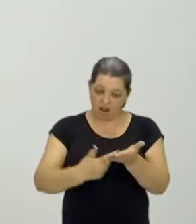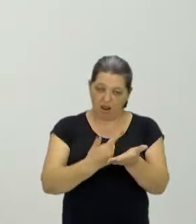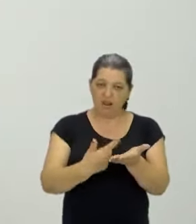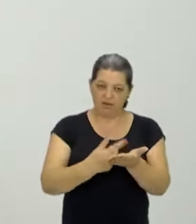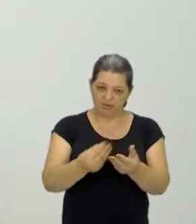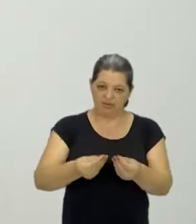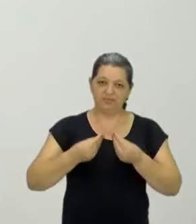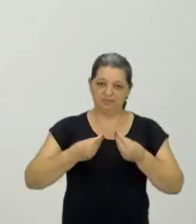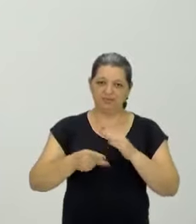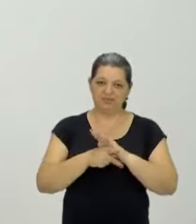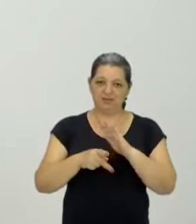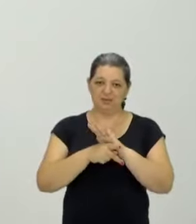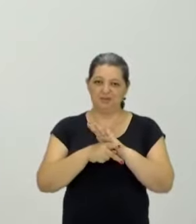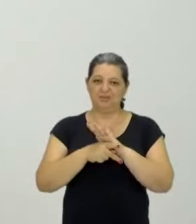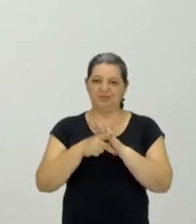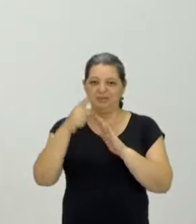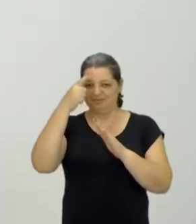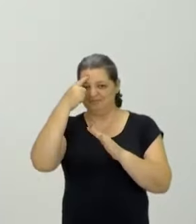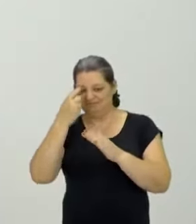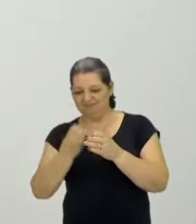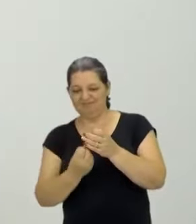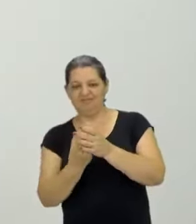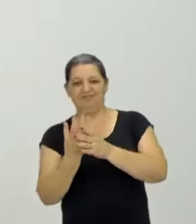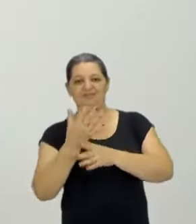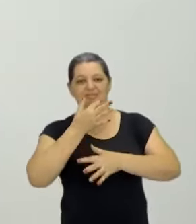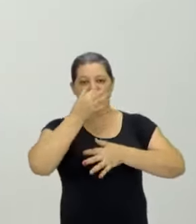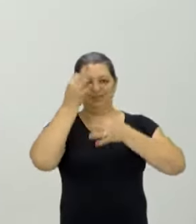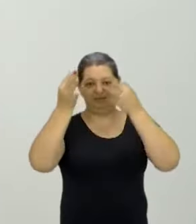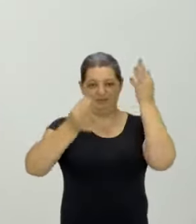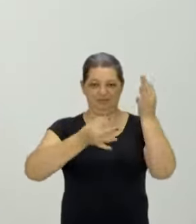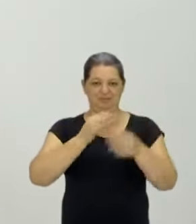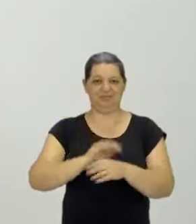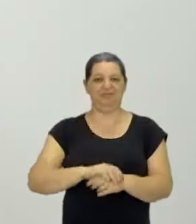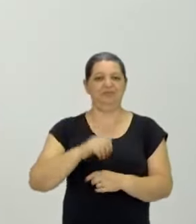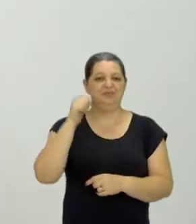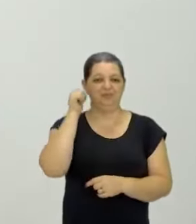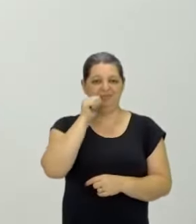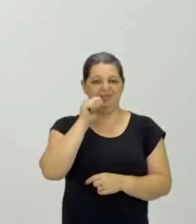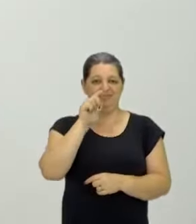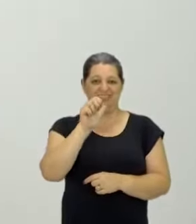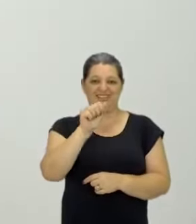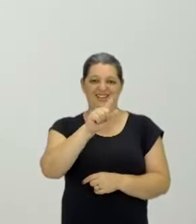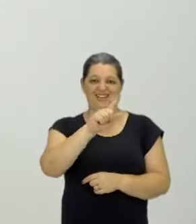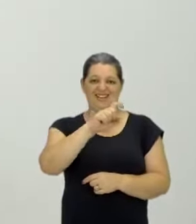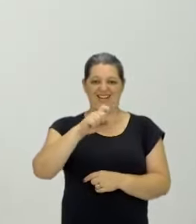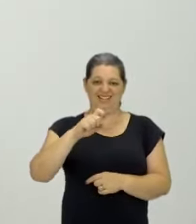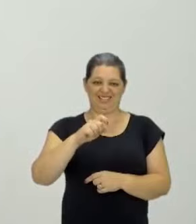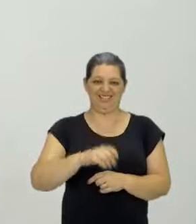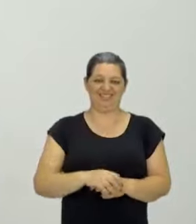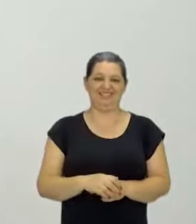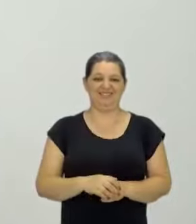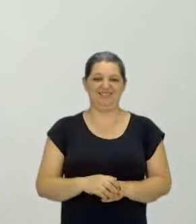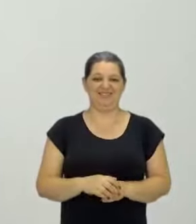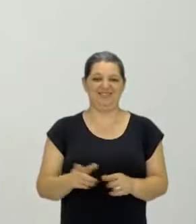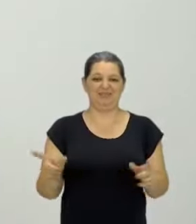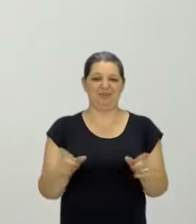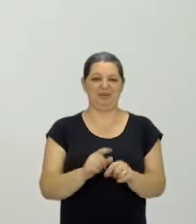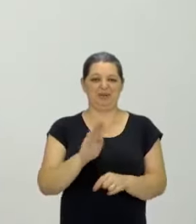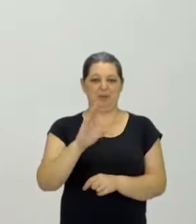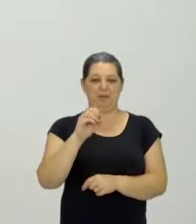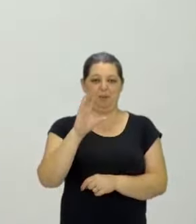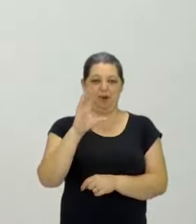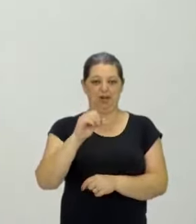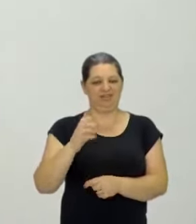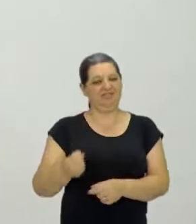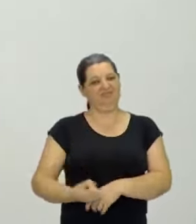E criam flores na nossa cabeça. Então ganhei do Alex, conhecido por Boca. Aqui, ó, fiquei super emocionada, super feliz.